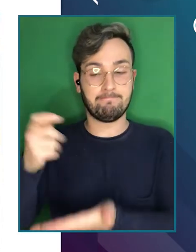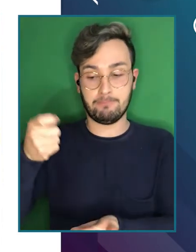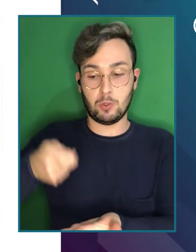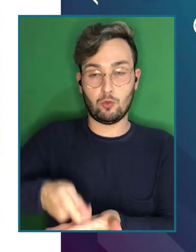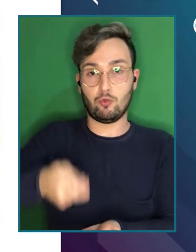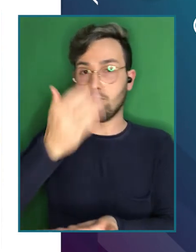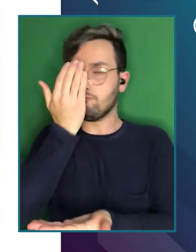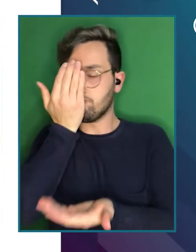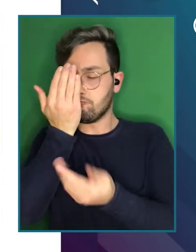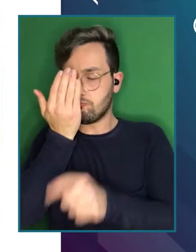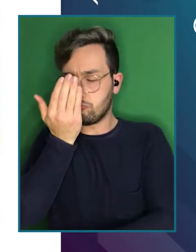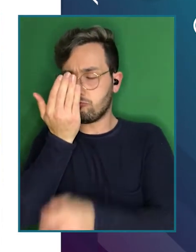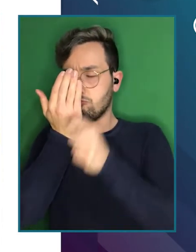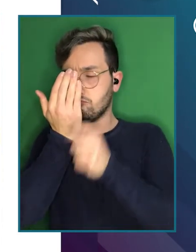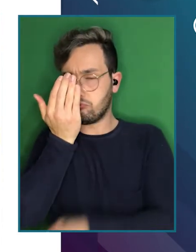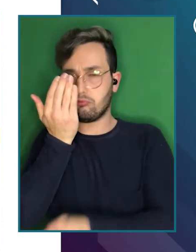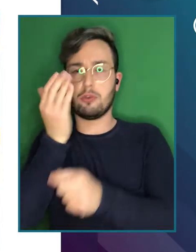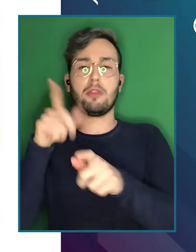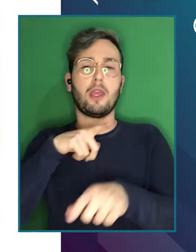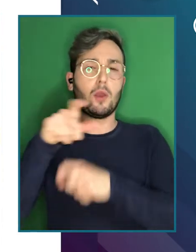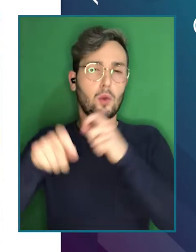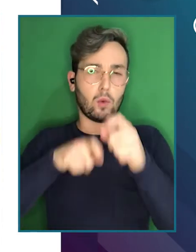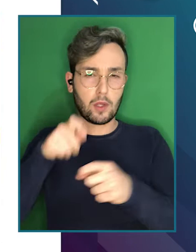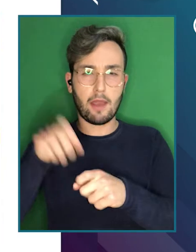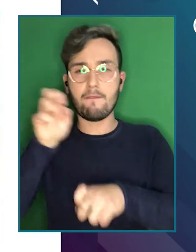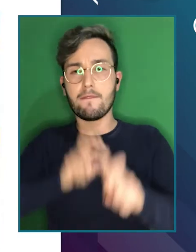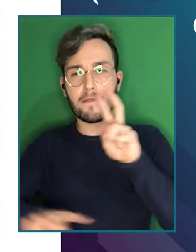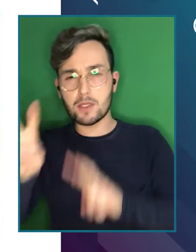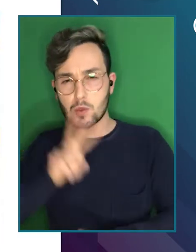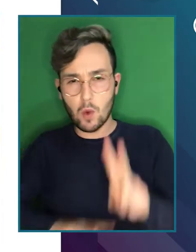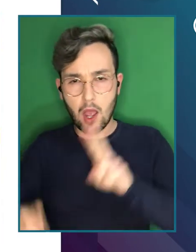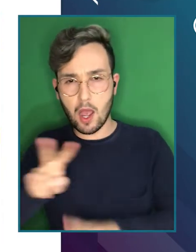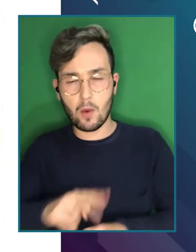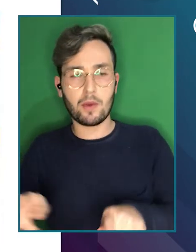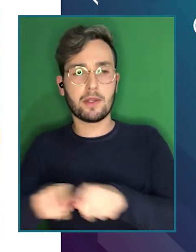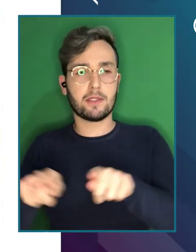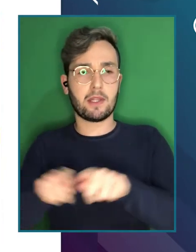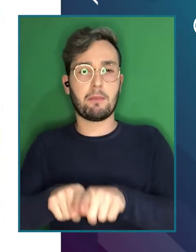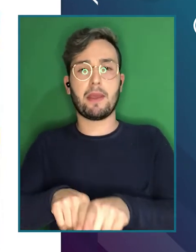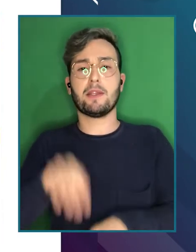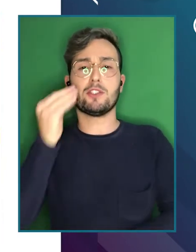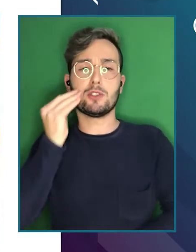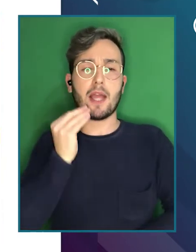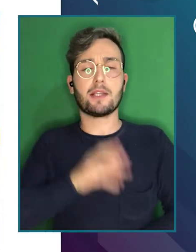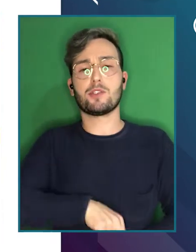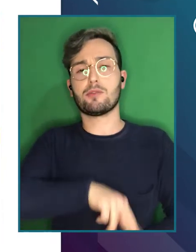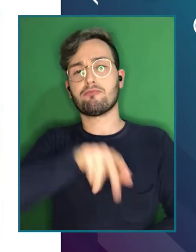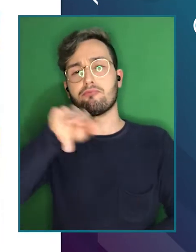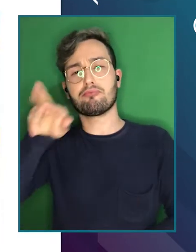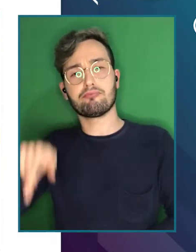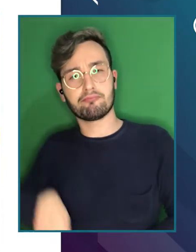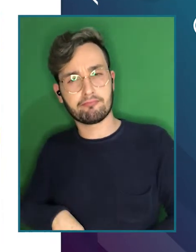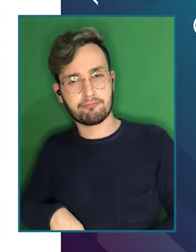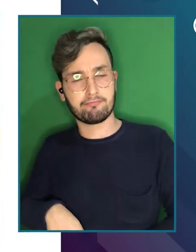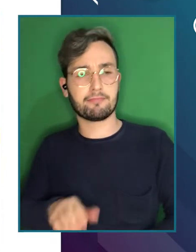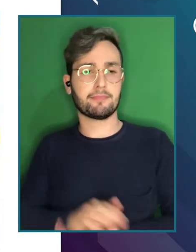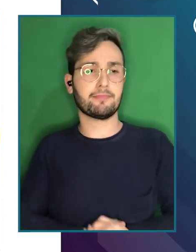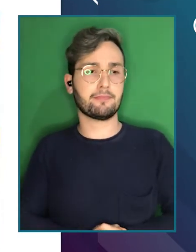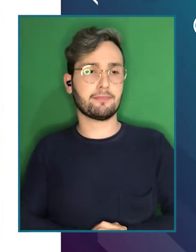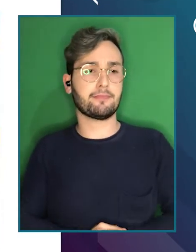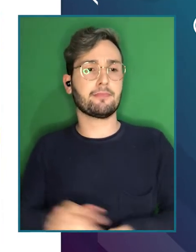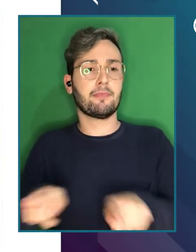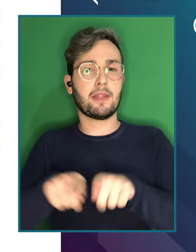processos de solda. Esse profissional é responsável pela inspeção visual das peças e demais testes por ensaios não